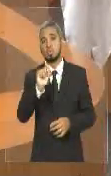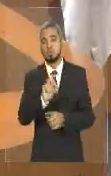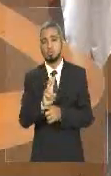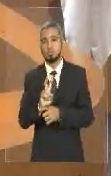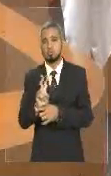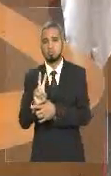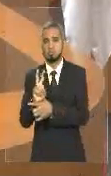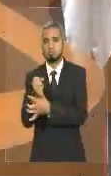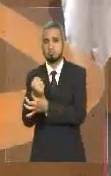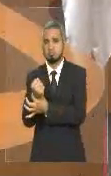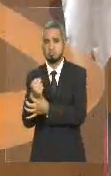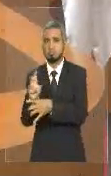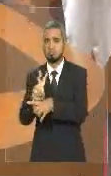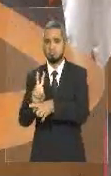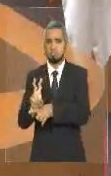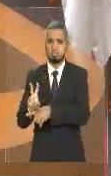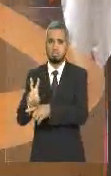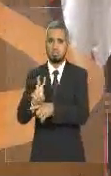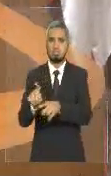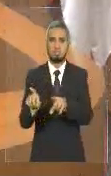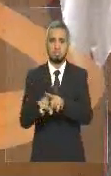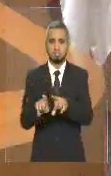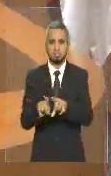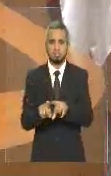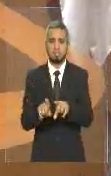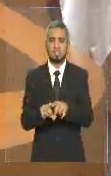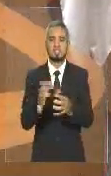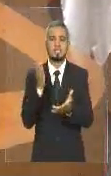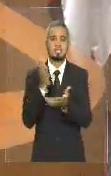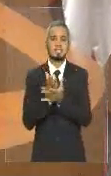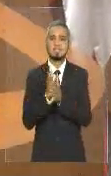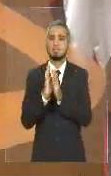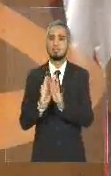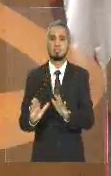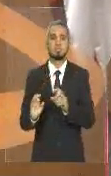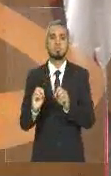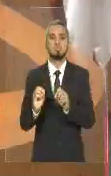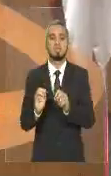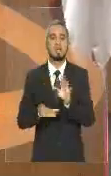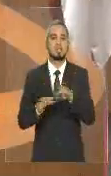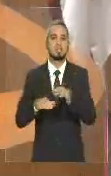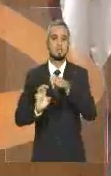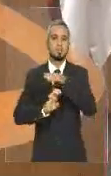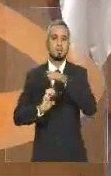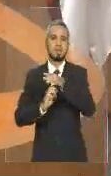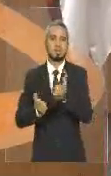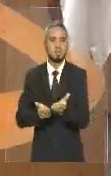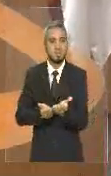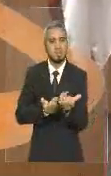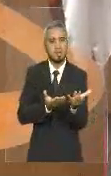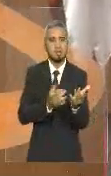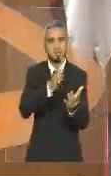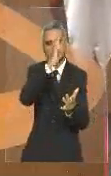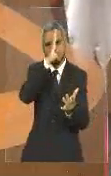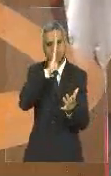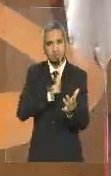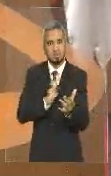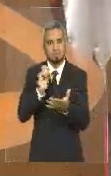fiscalização, porque acabou com a concessão de isenções ilegais, porque inclusive